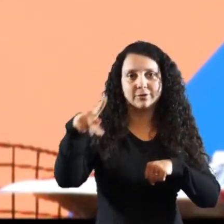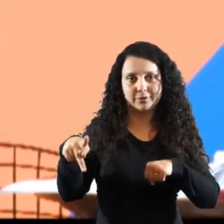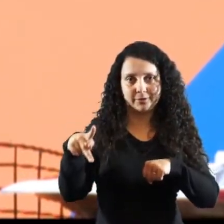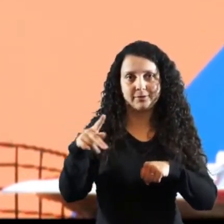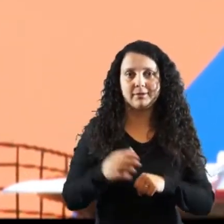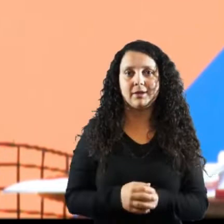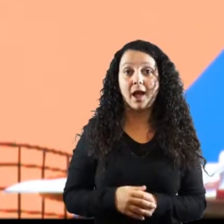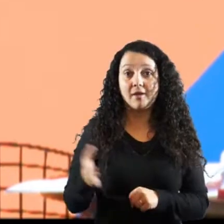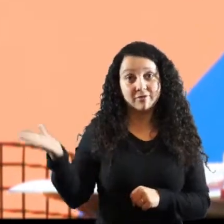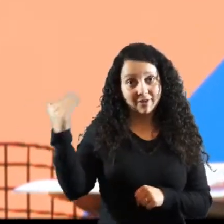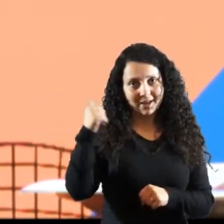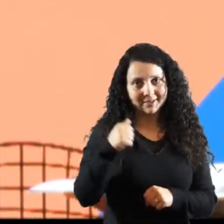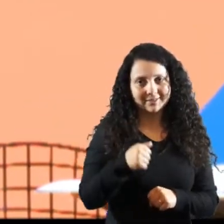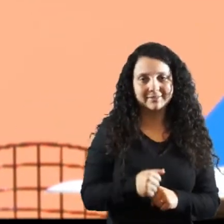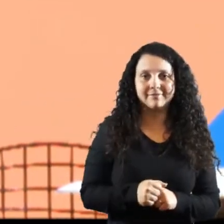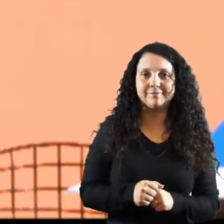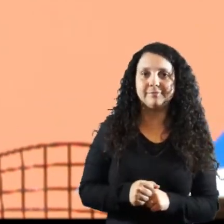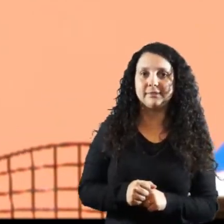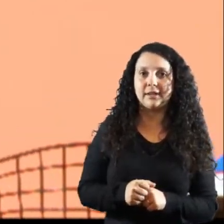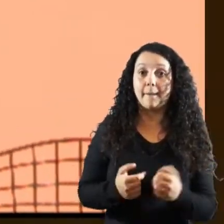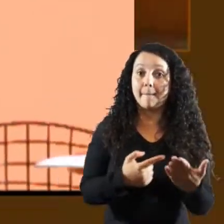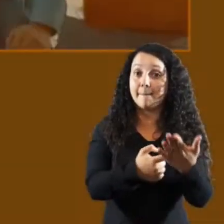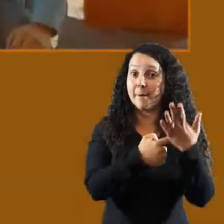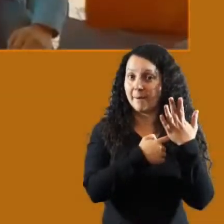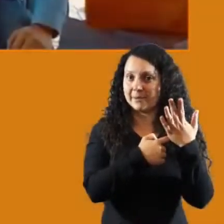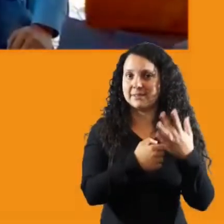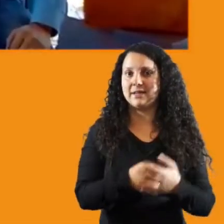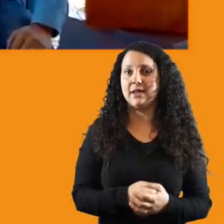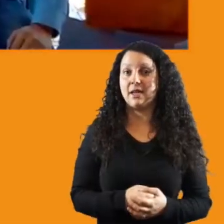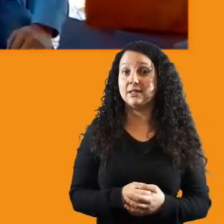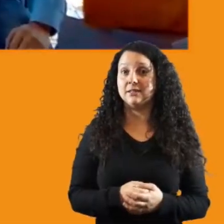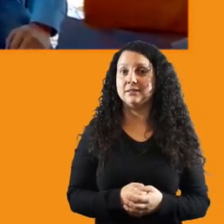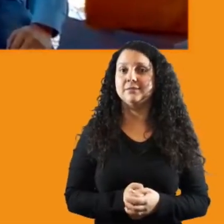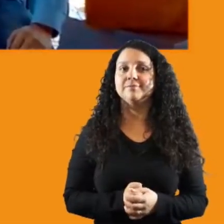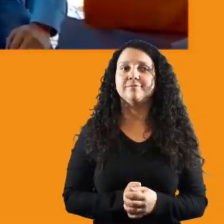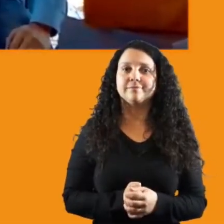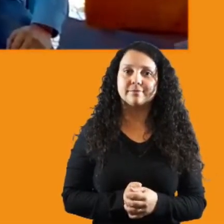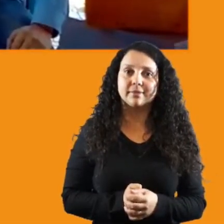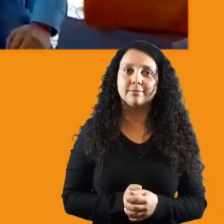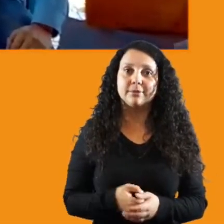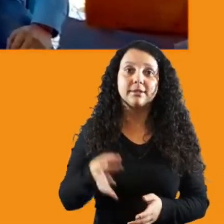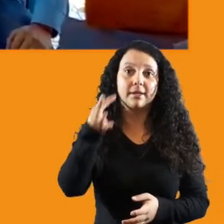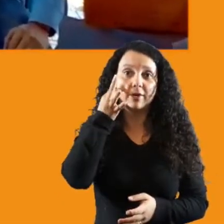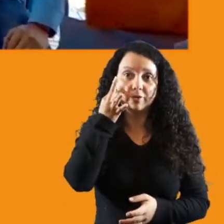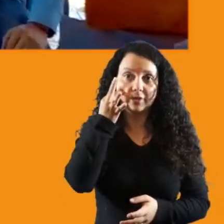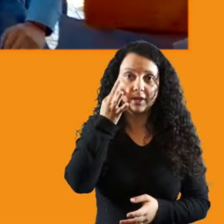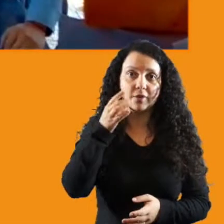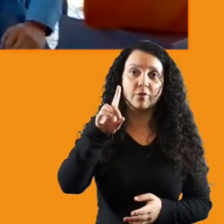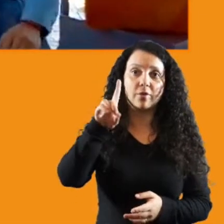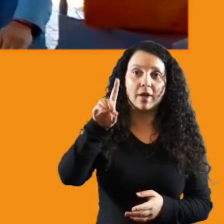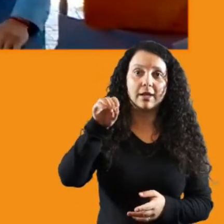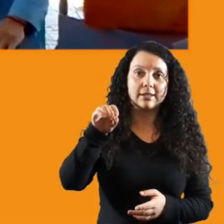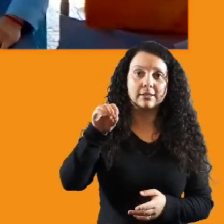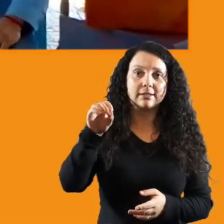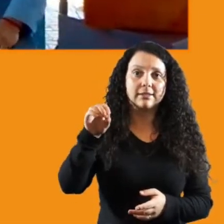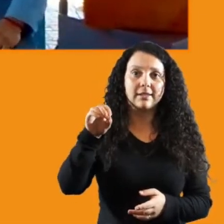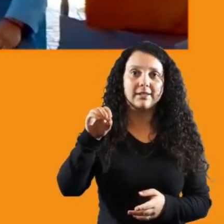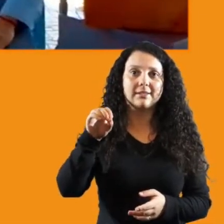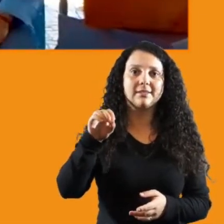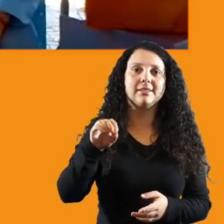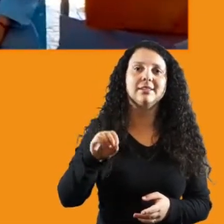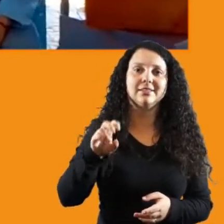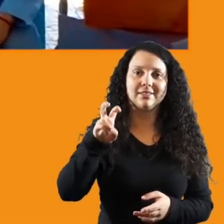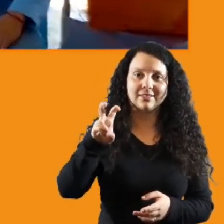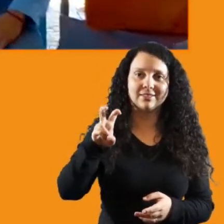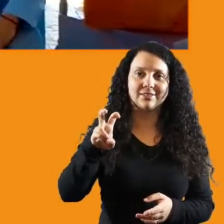gente, por favor. Apareçam aqui. Estamos ao vivo, viu? 10 horas e 59 minutinhos agora, quase 11 horas da